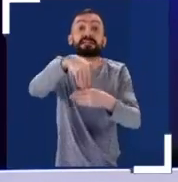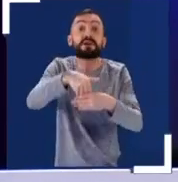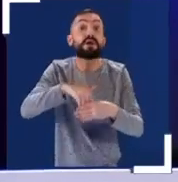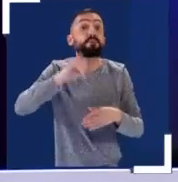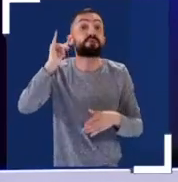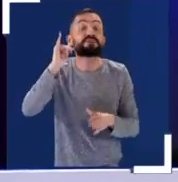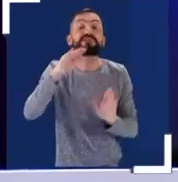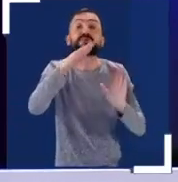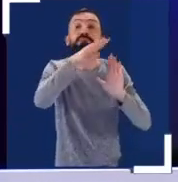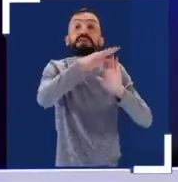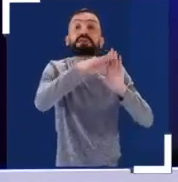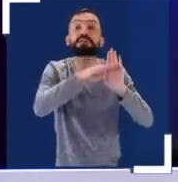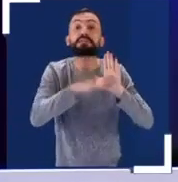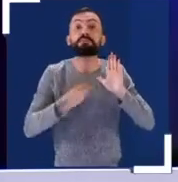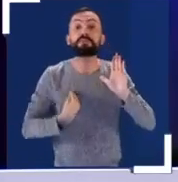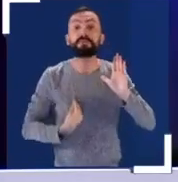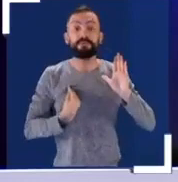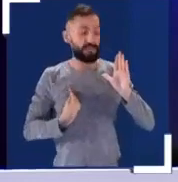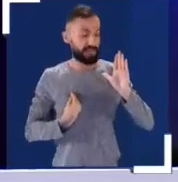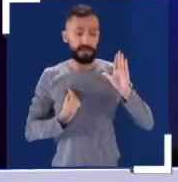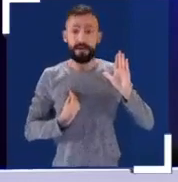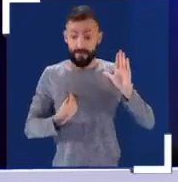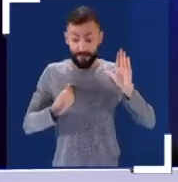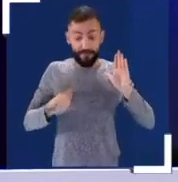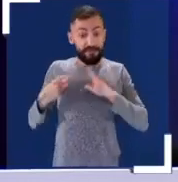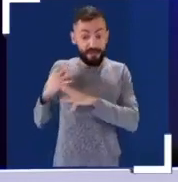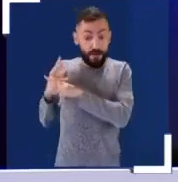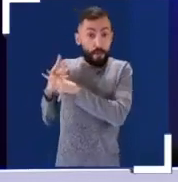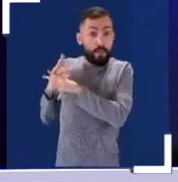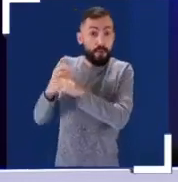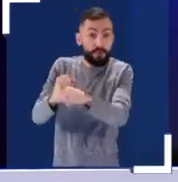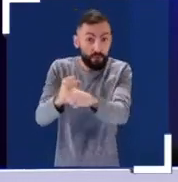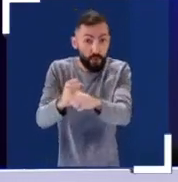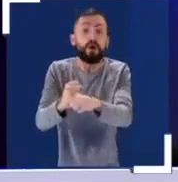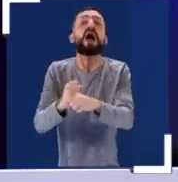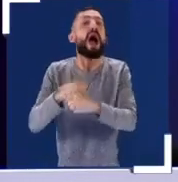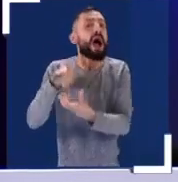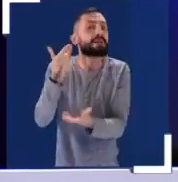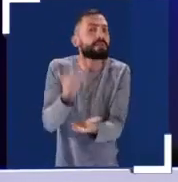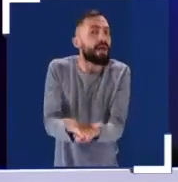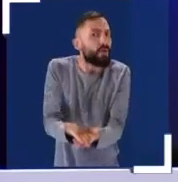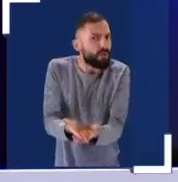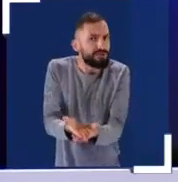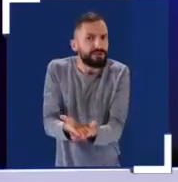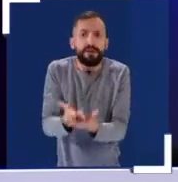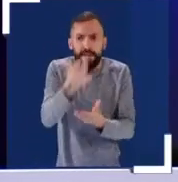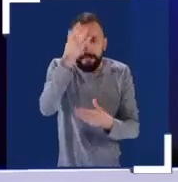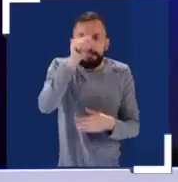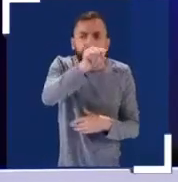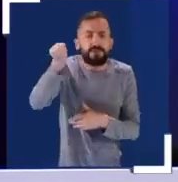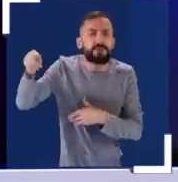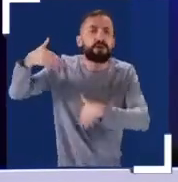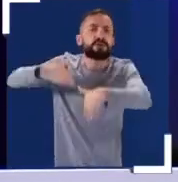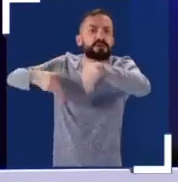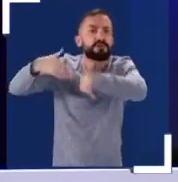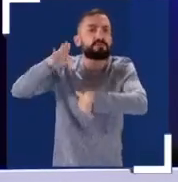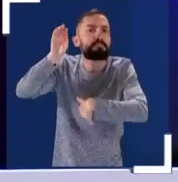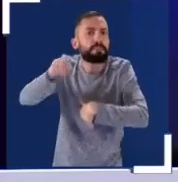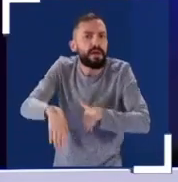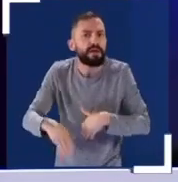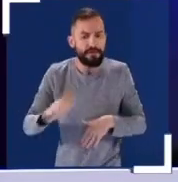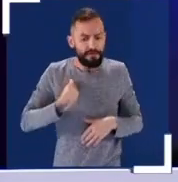vida. Princípio de como você se comportou na sua vida, com as pessoas que foram corretas com você, com a maneira que você conduziu sua